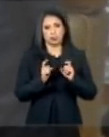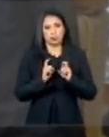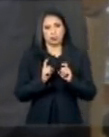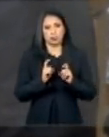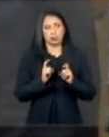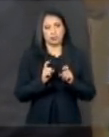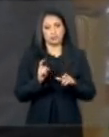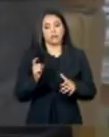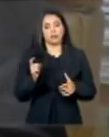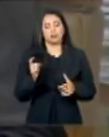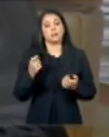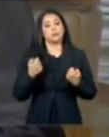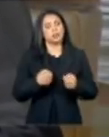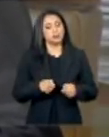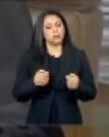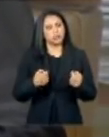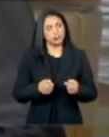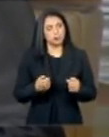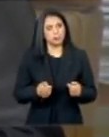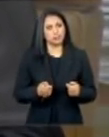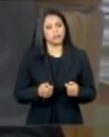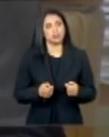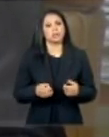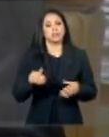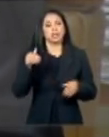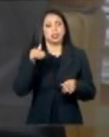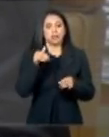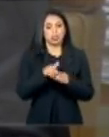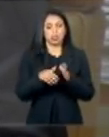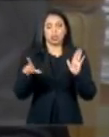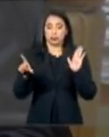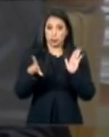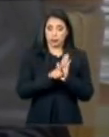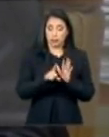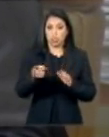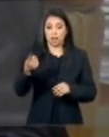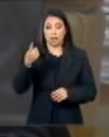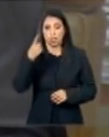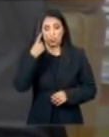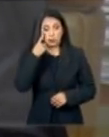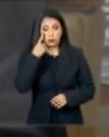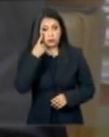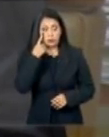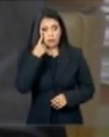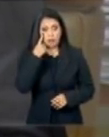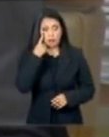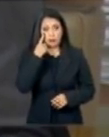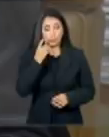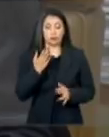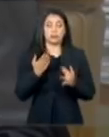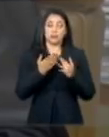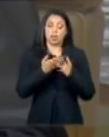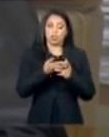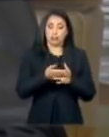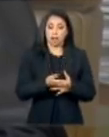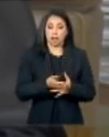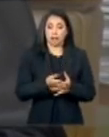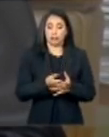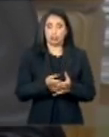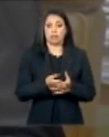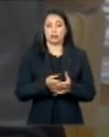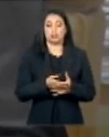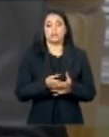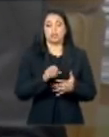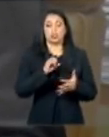38 repercussão geral reconhecida união e ministério público federal encontraremos da rocha da atual do lote